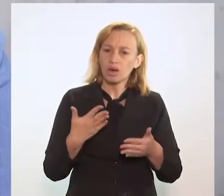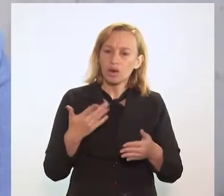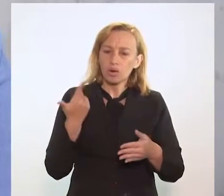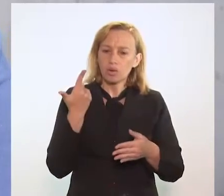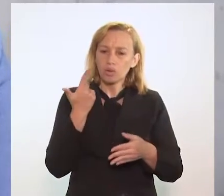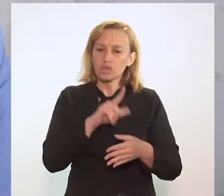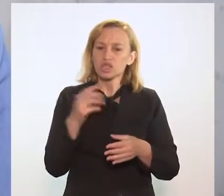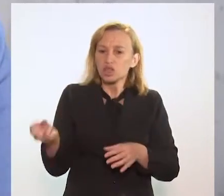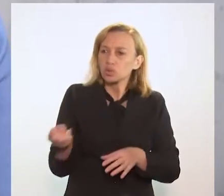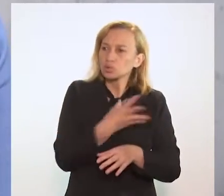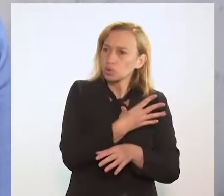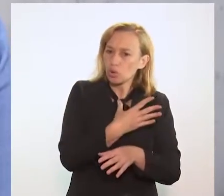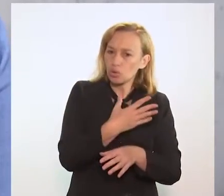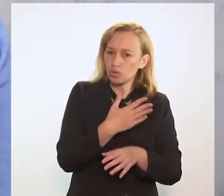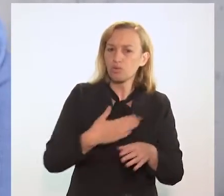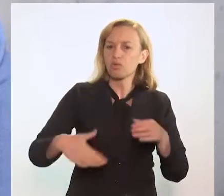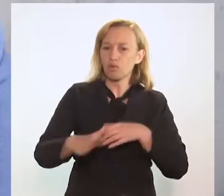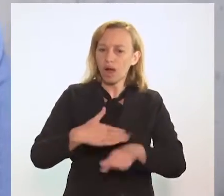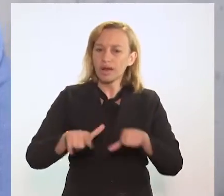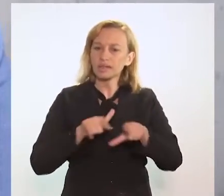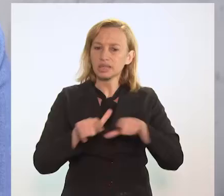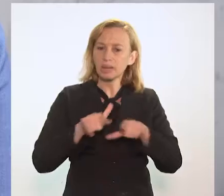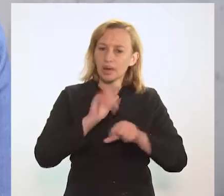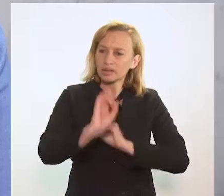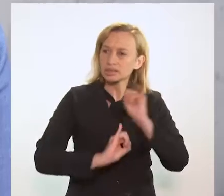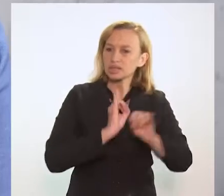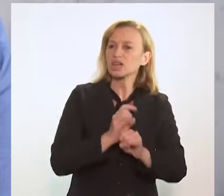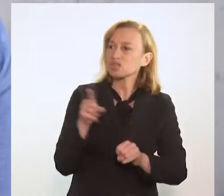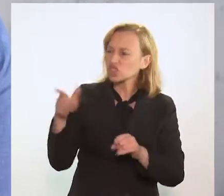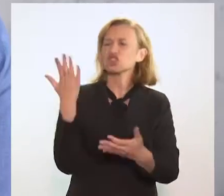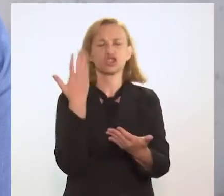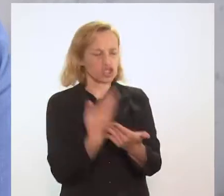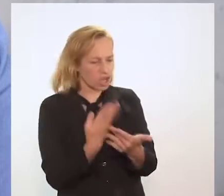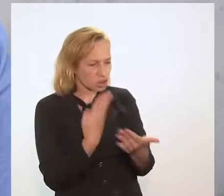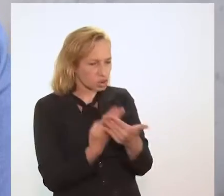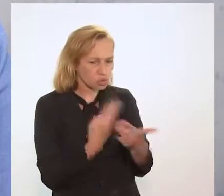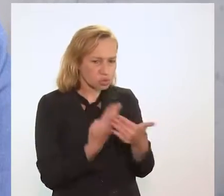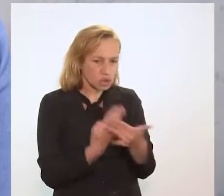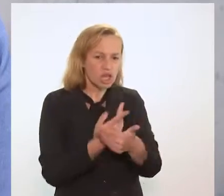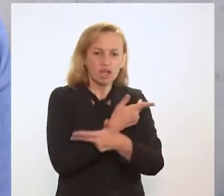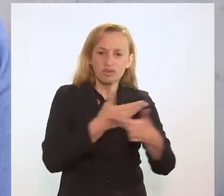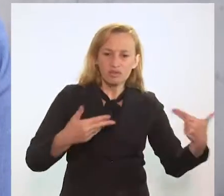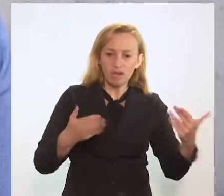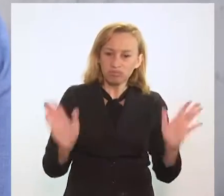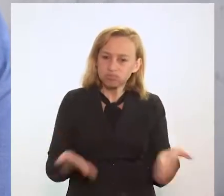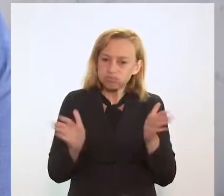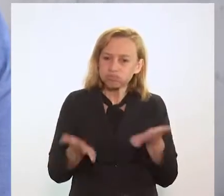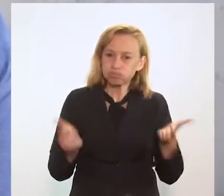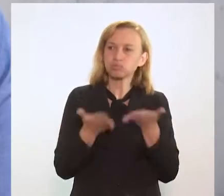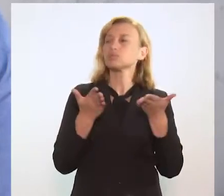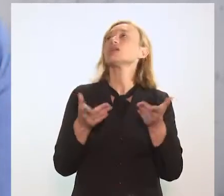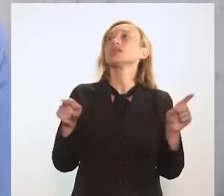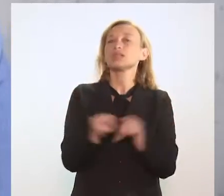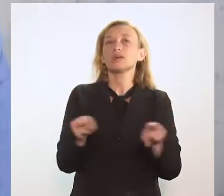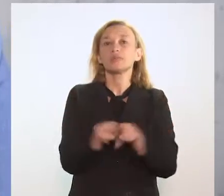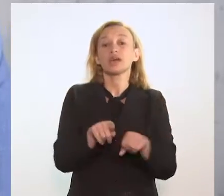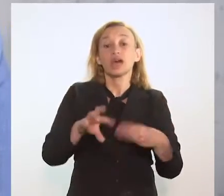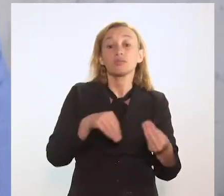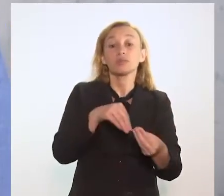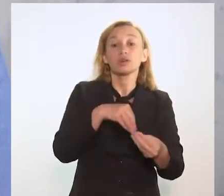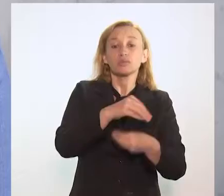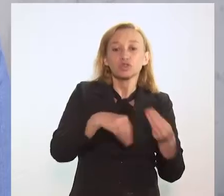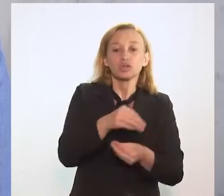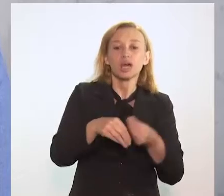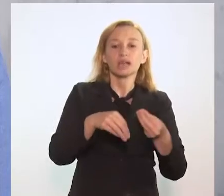poder aderir a esse novo tipo de mercado que já era tendência, que vocês já vinham estudando e que, assim, várias iniciativas já